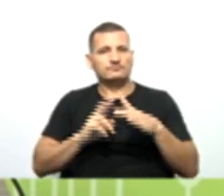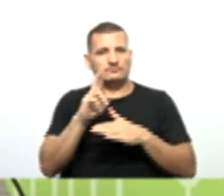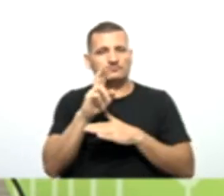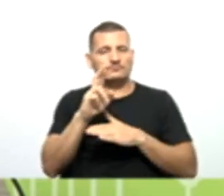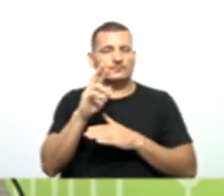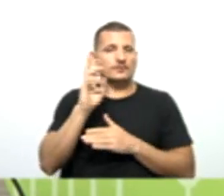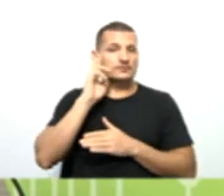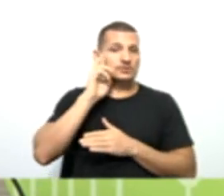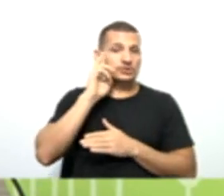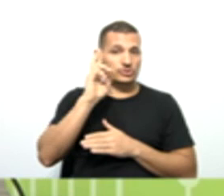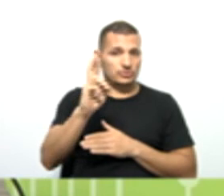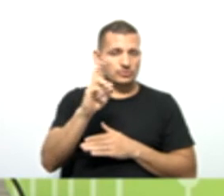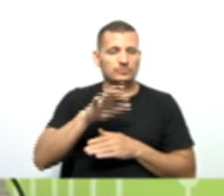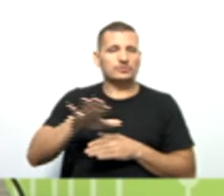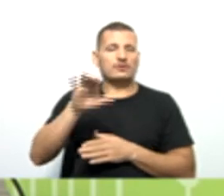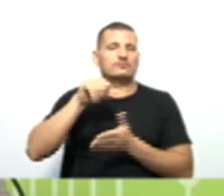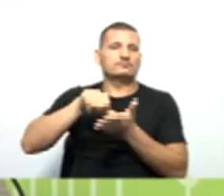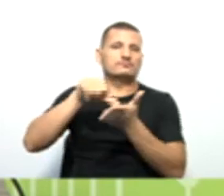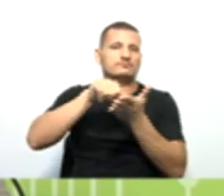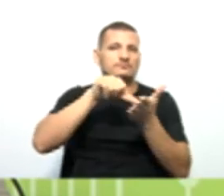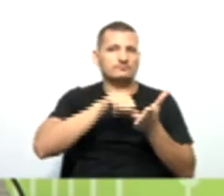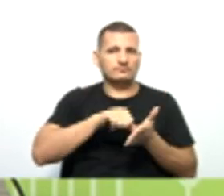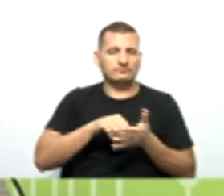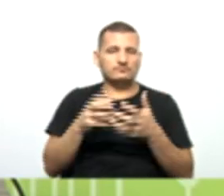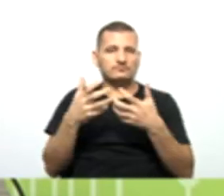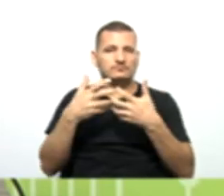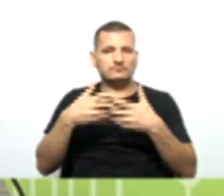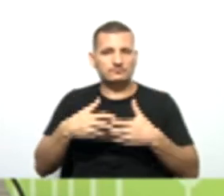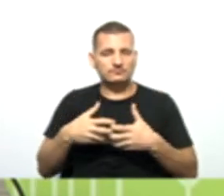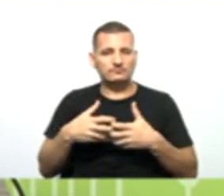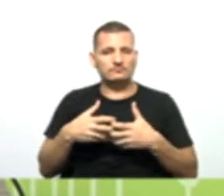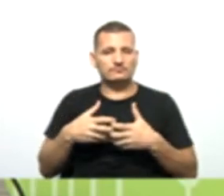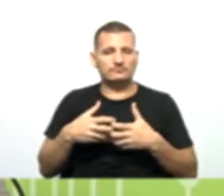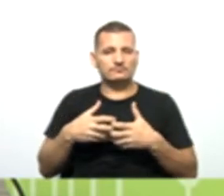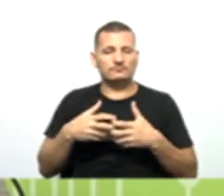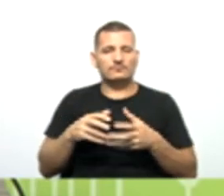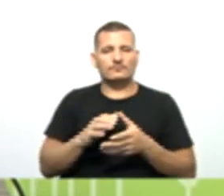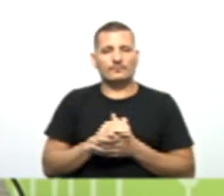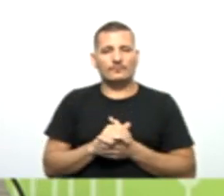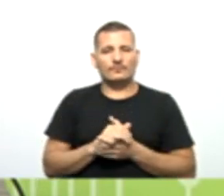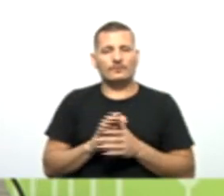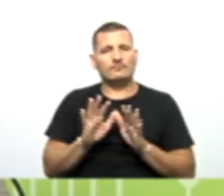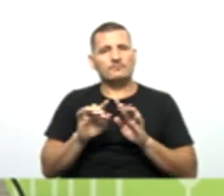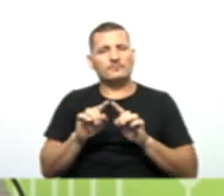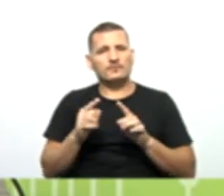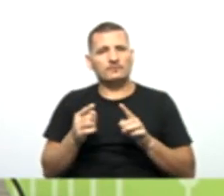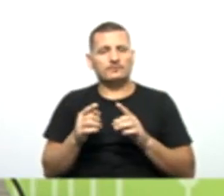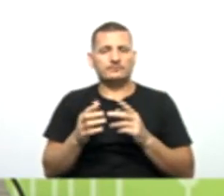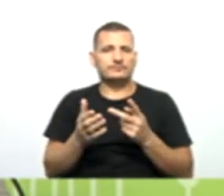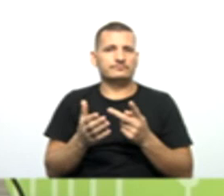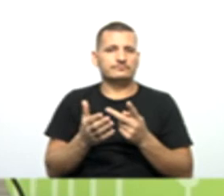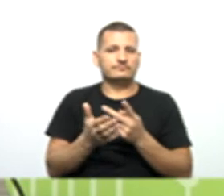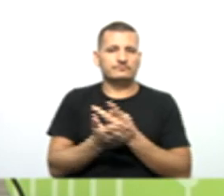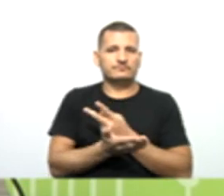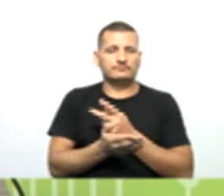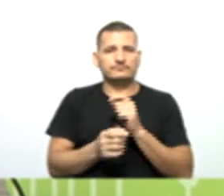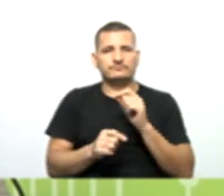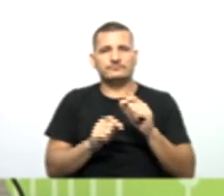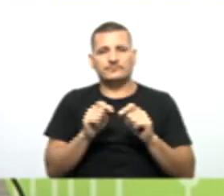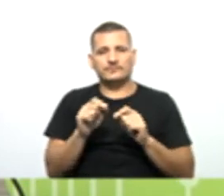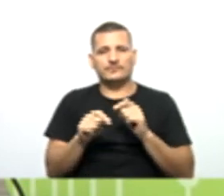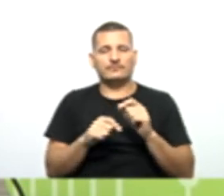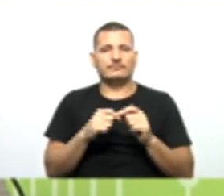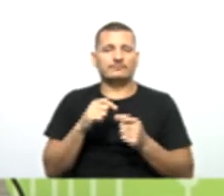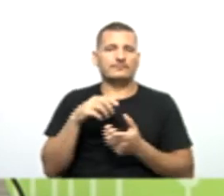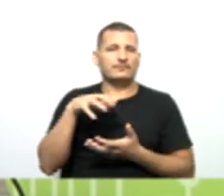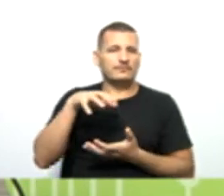diretor-geral dos campi do Instituto Federal de Rondônia. No entanto, devido ao que está acontecendo de paralisações que a